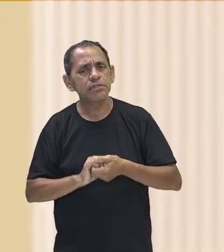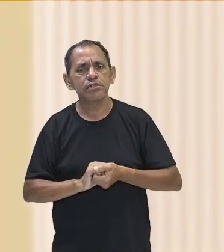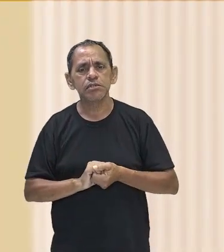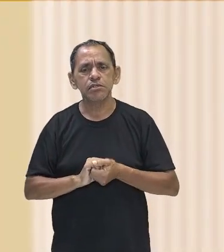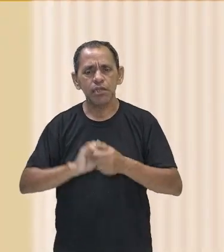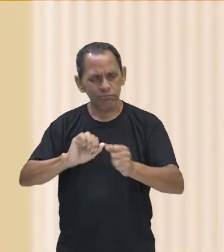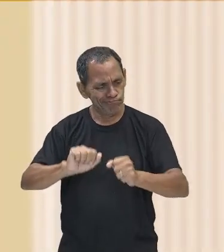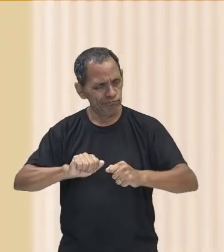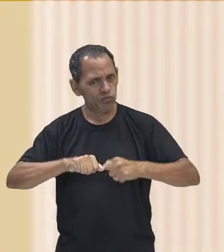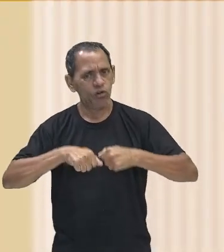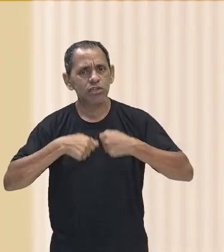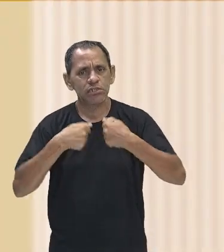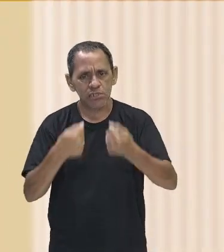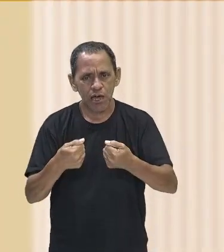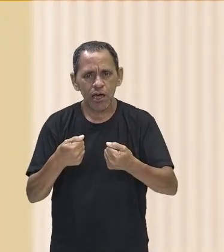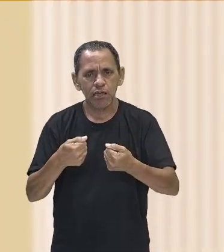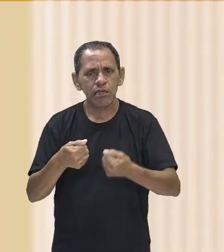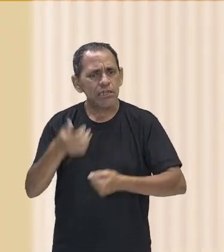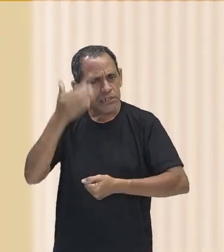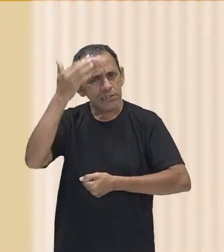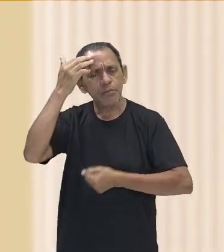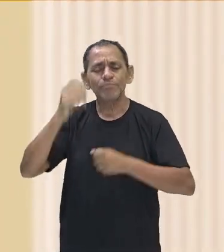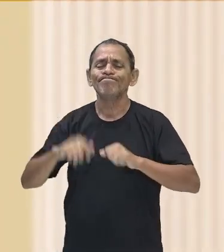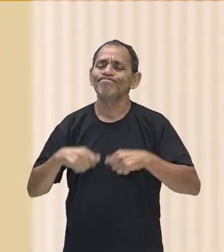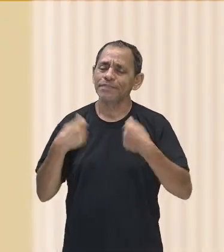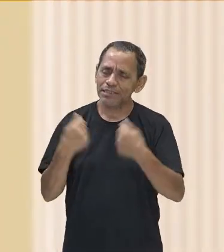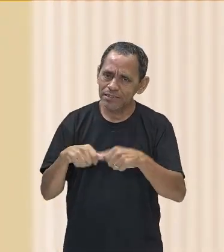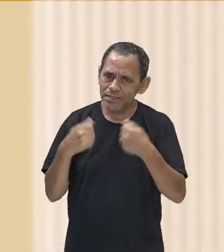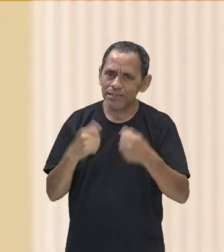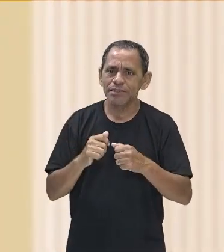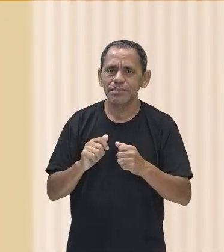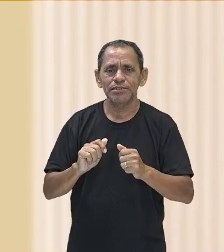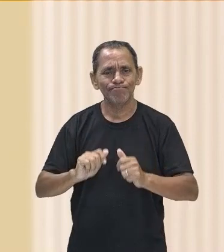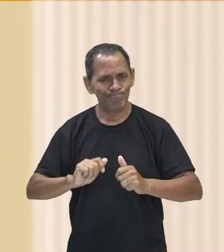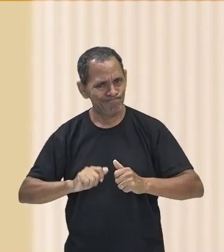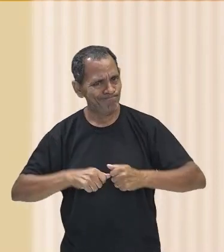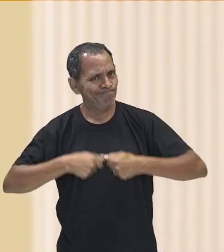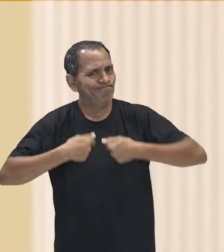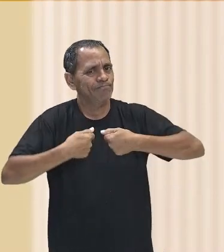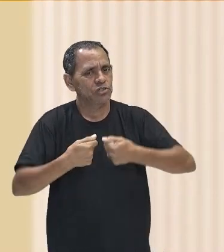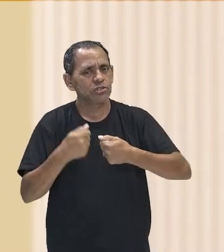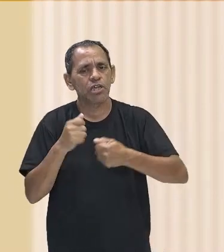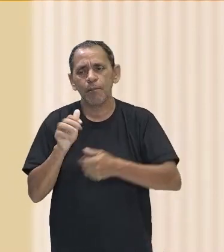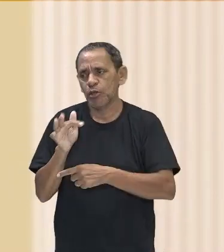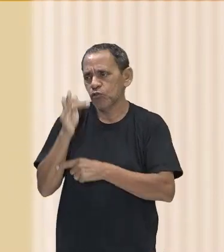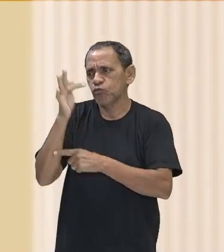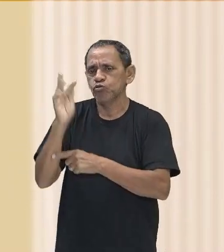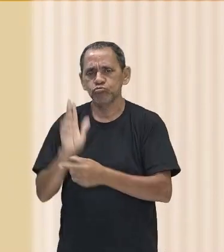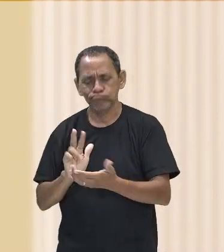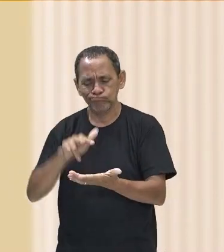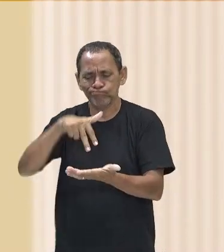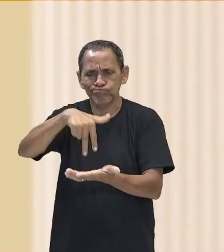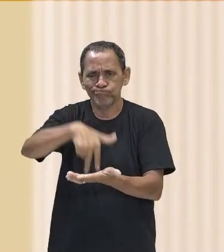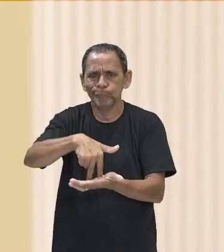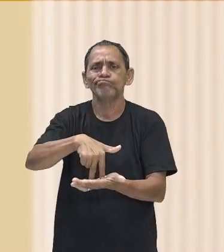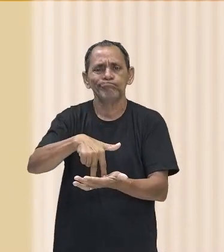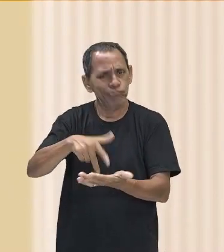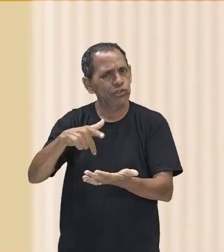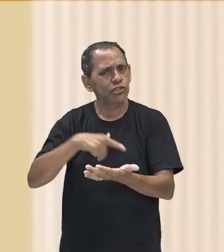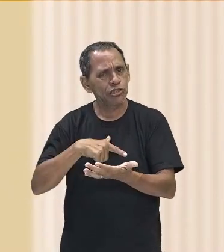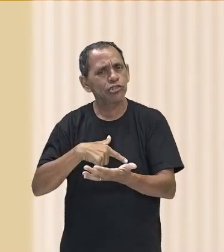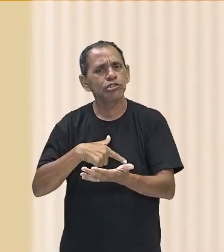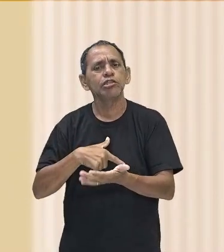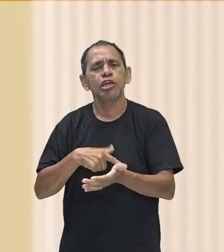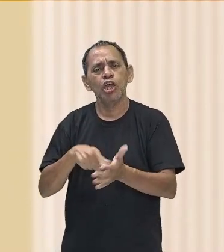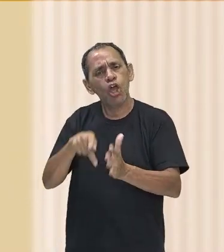mas sabendo que é preciso fazer o que tem que ser feito para poder alcançar a meta desejada, né? Lembrando que o propósito